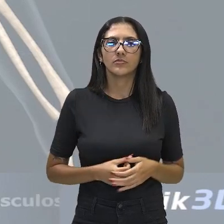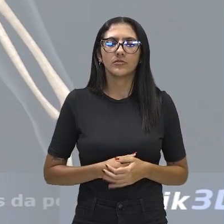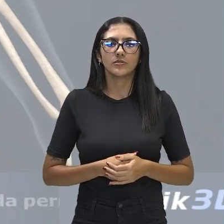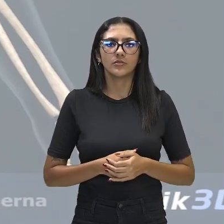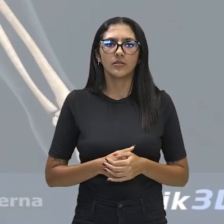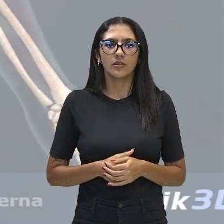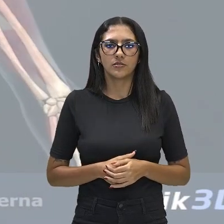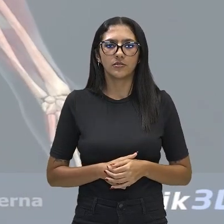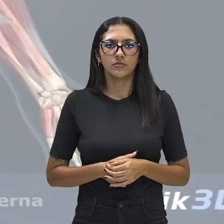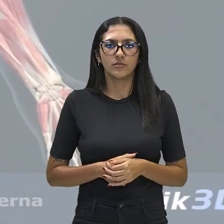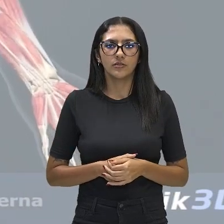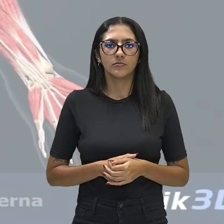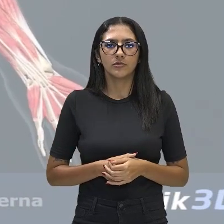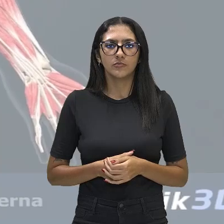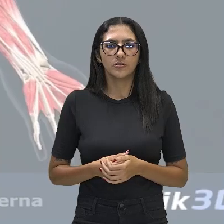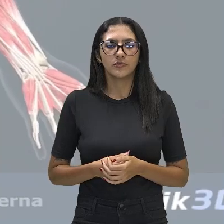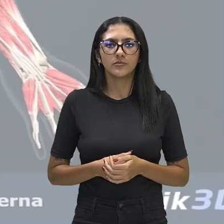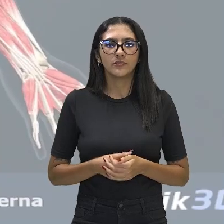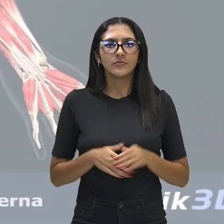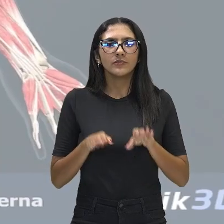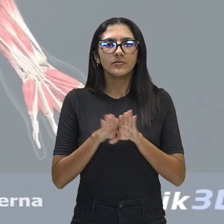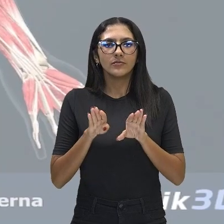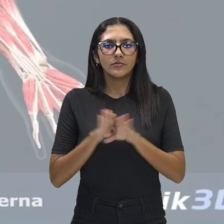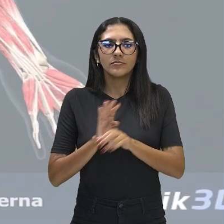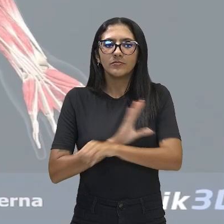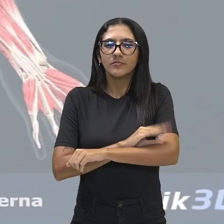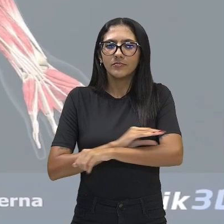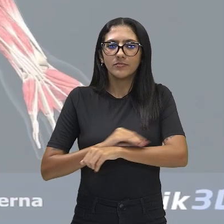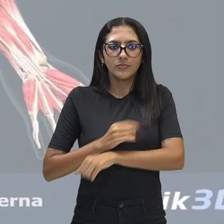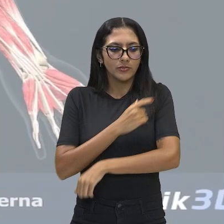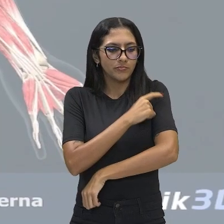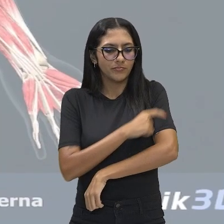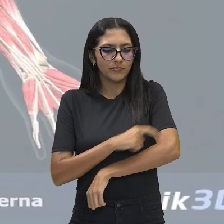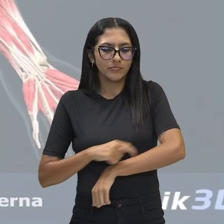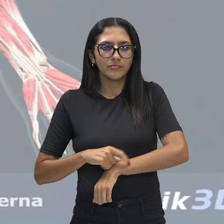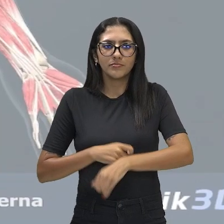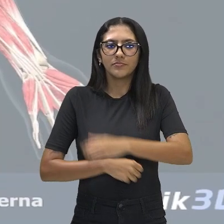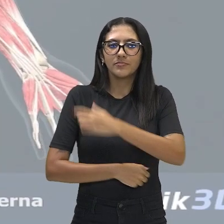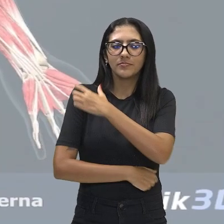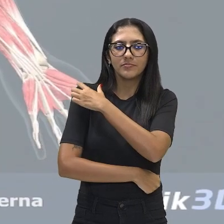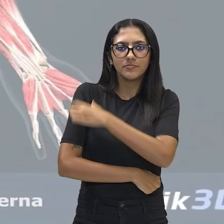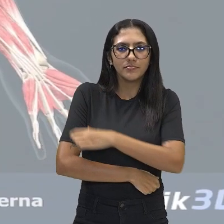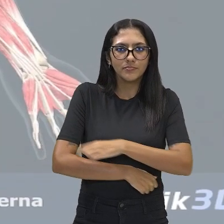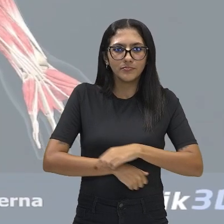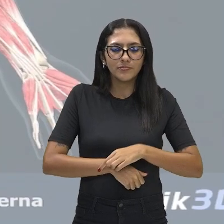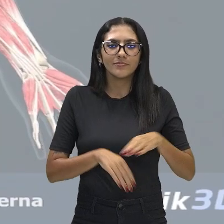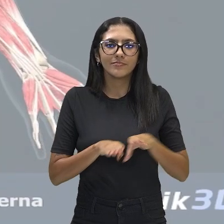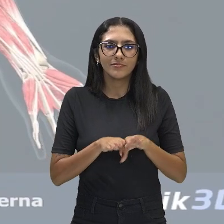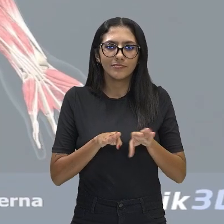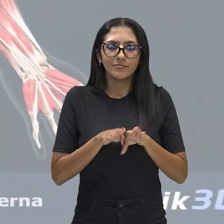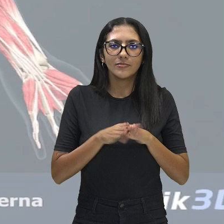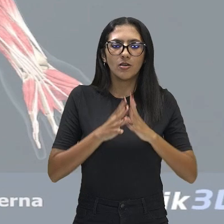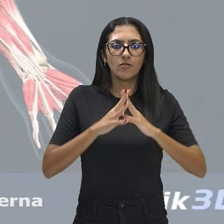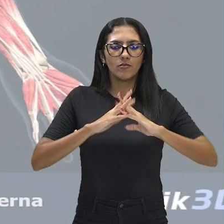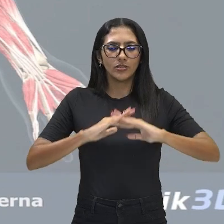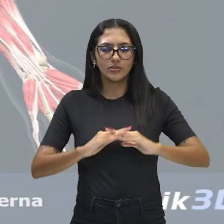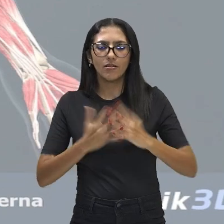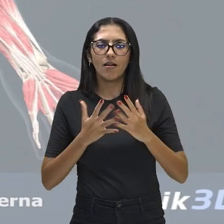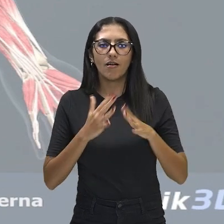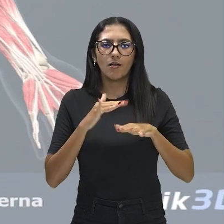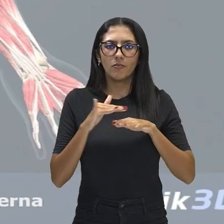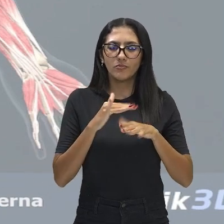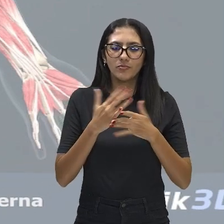órgãos. E os nossos braços, né? Que faz aí o movimento de flexão,